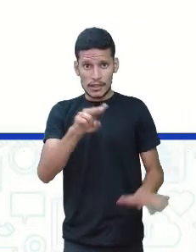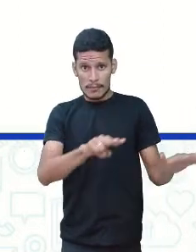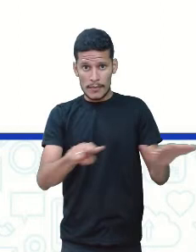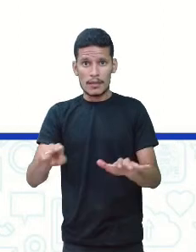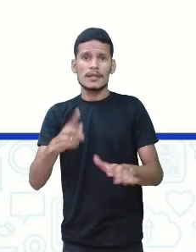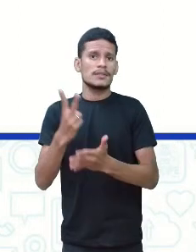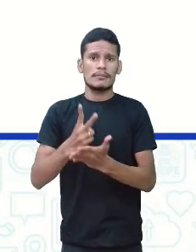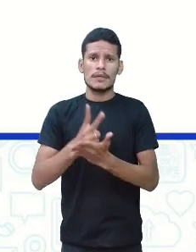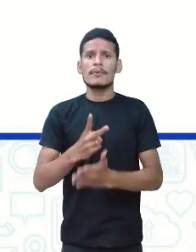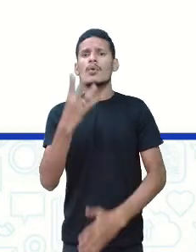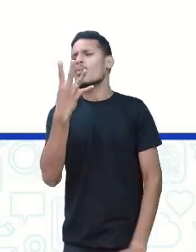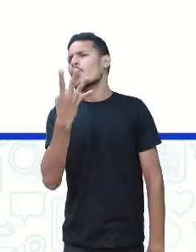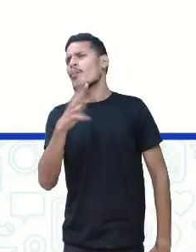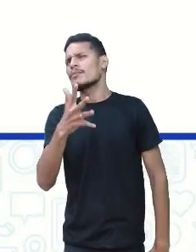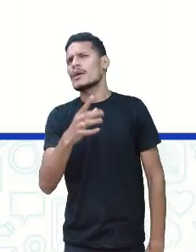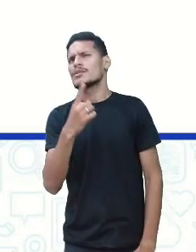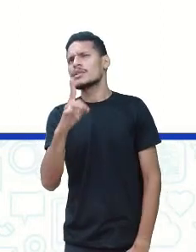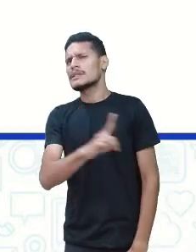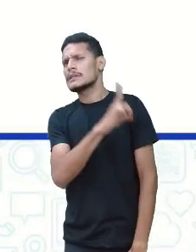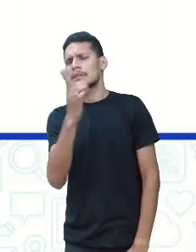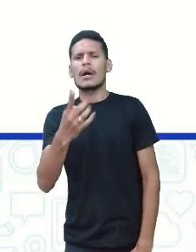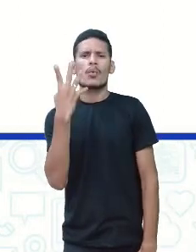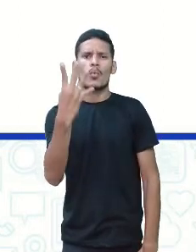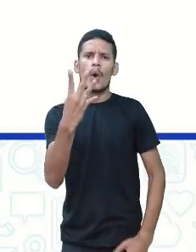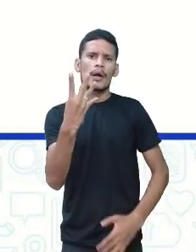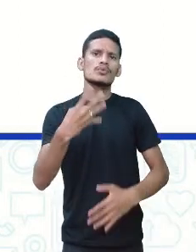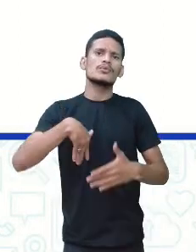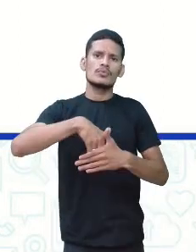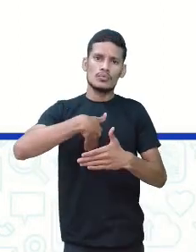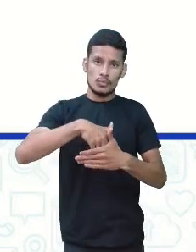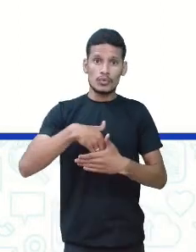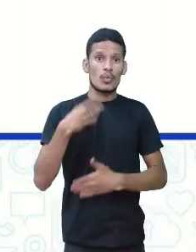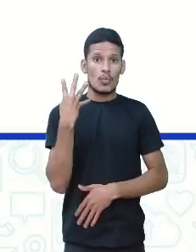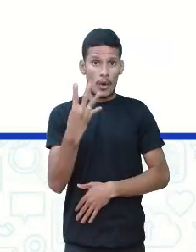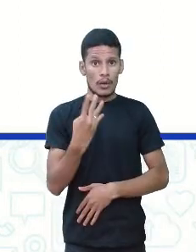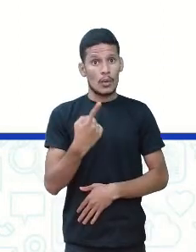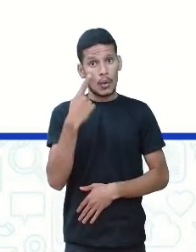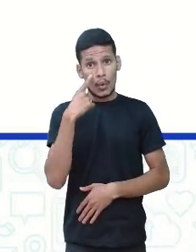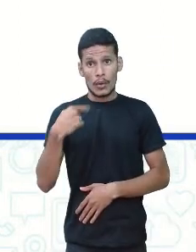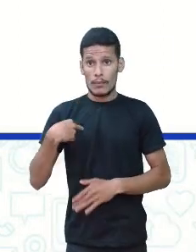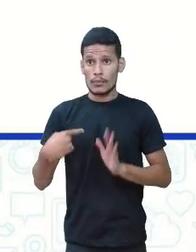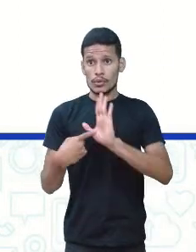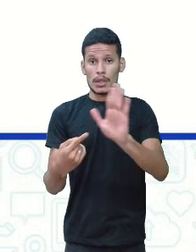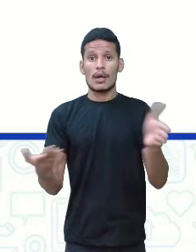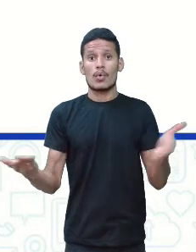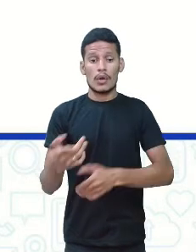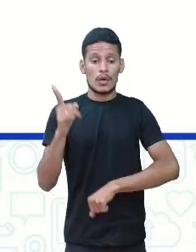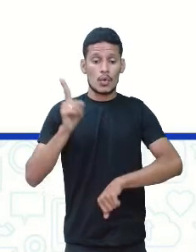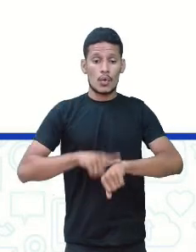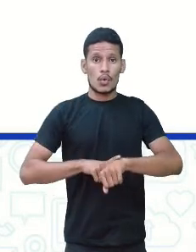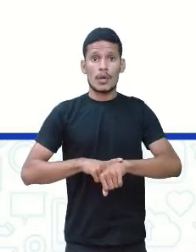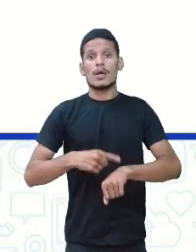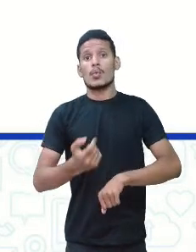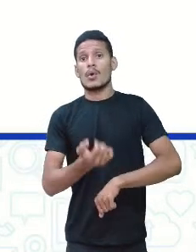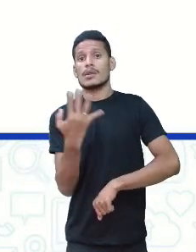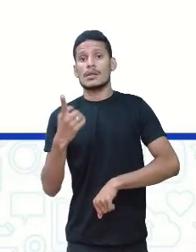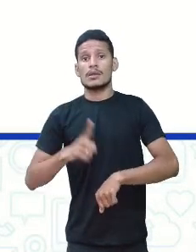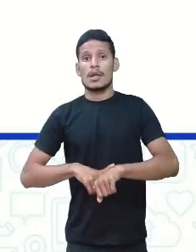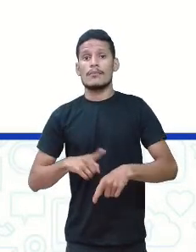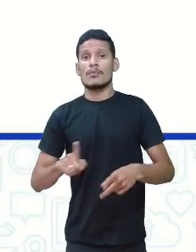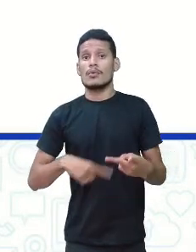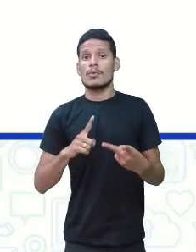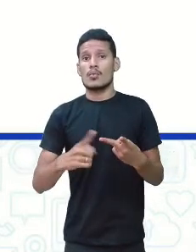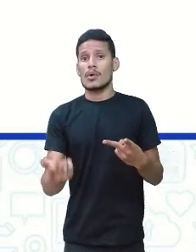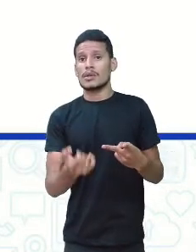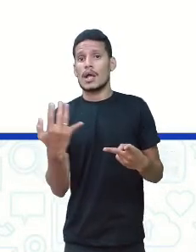média 4 partidas. Então, vejam aí. Eu trouxe para vocês a hora, né, a quantidade de tempo, a